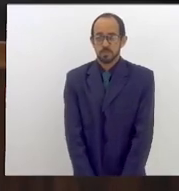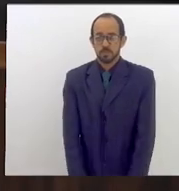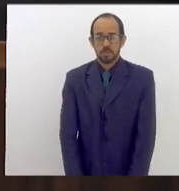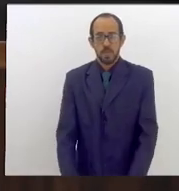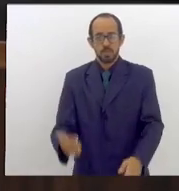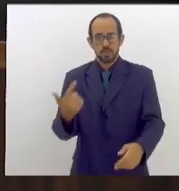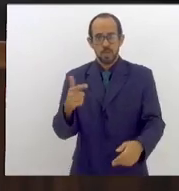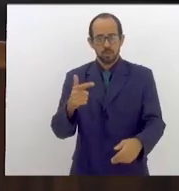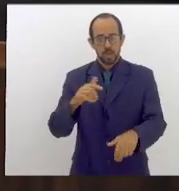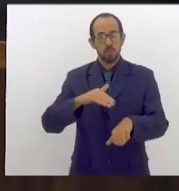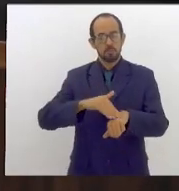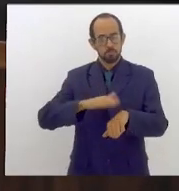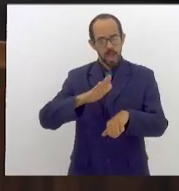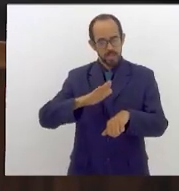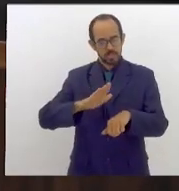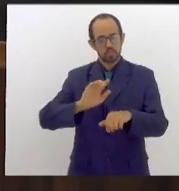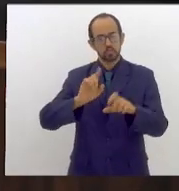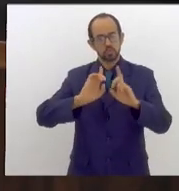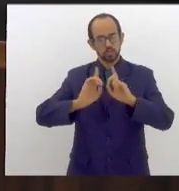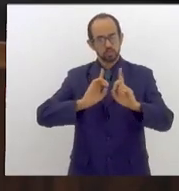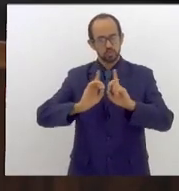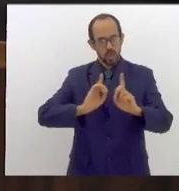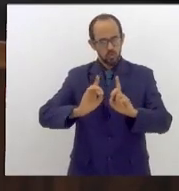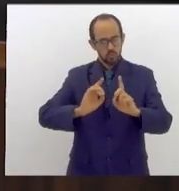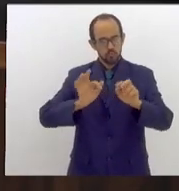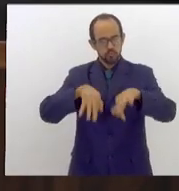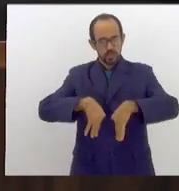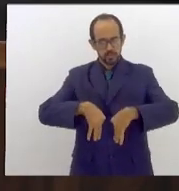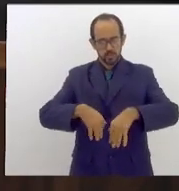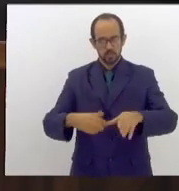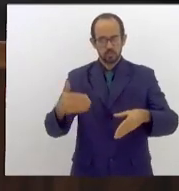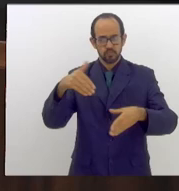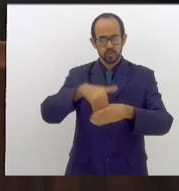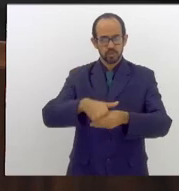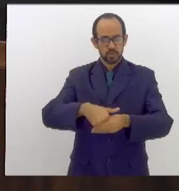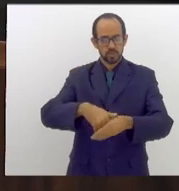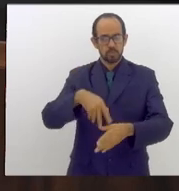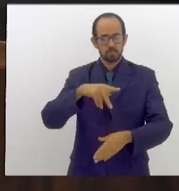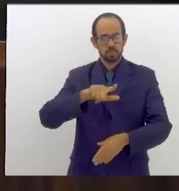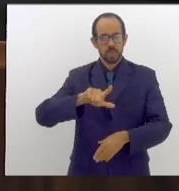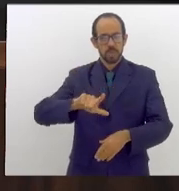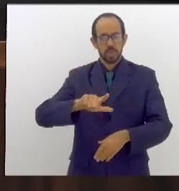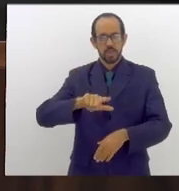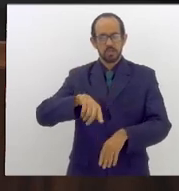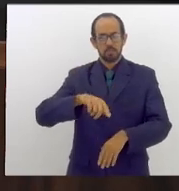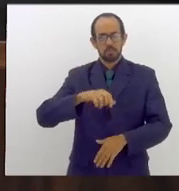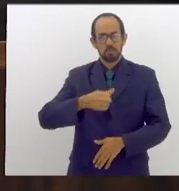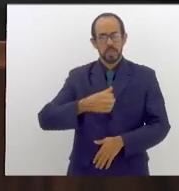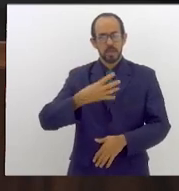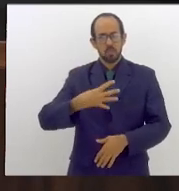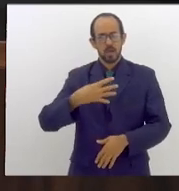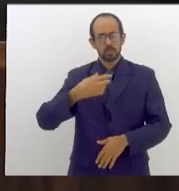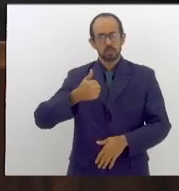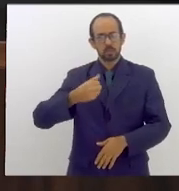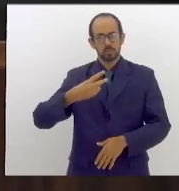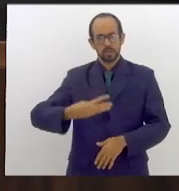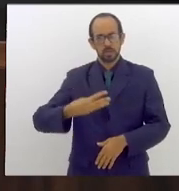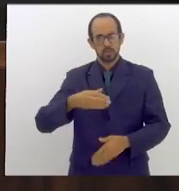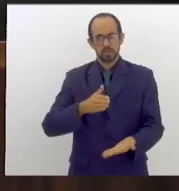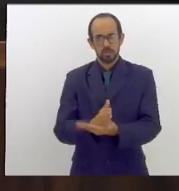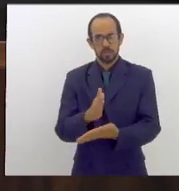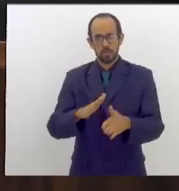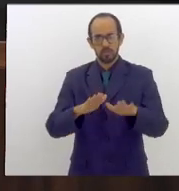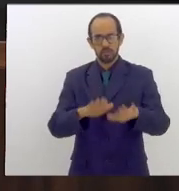não havia no Quem Queira discutir encerrada discussão em votação projeto de lenha 413 de 2022 senhores que a prova